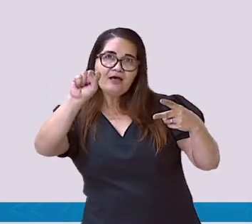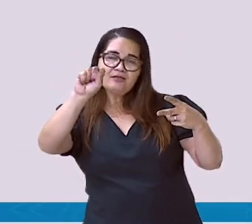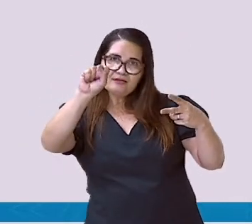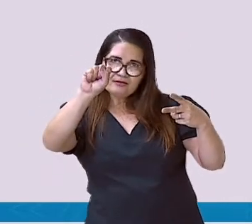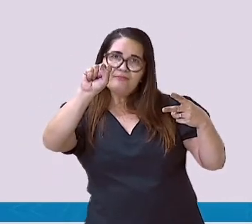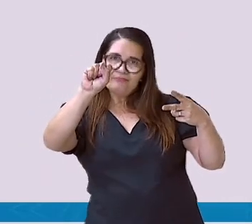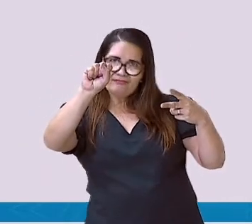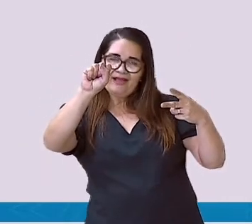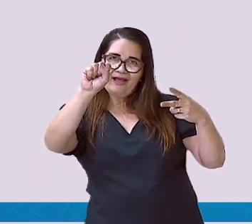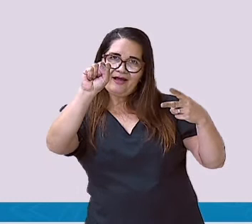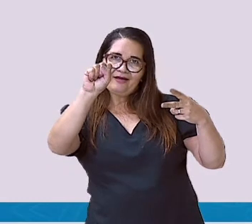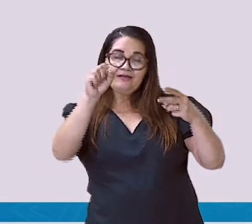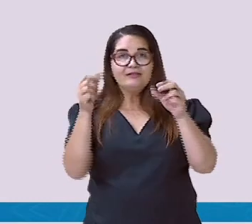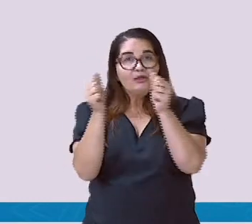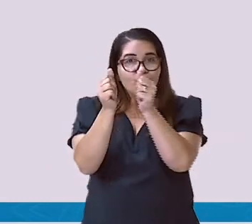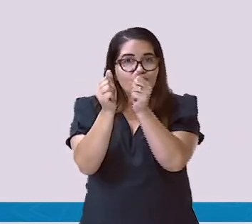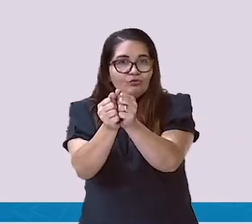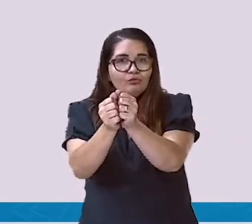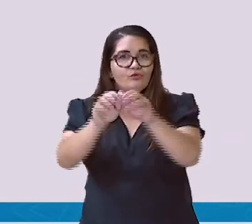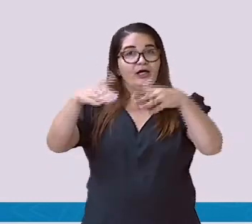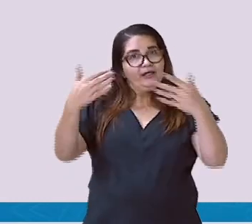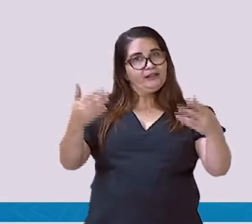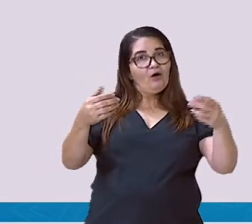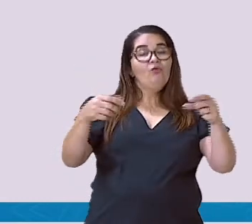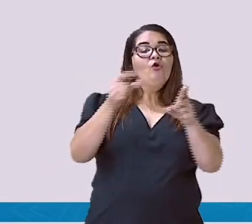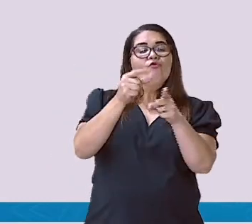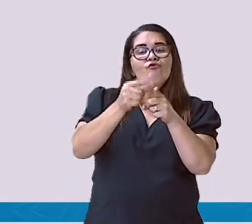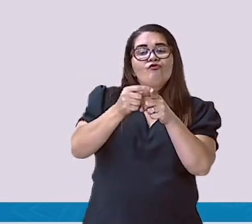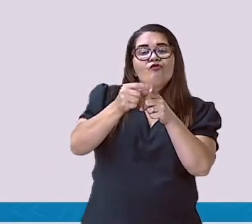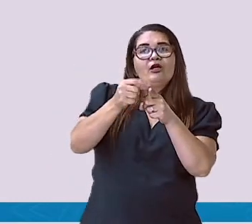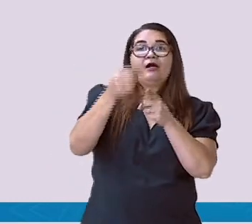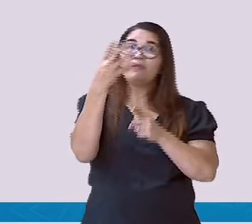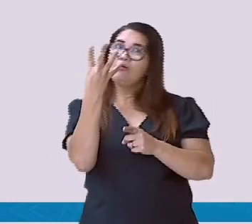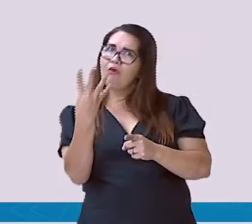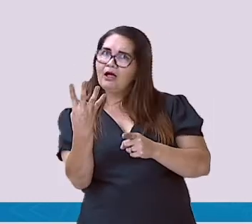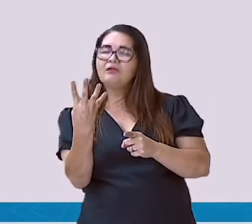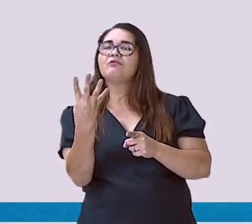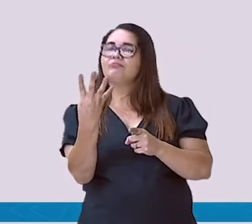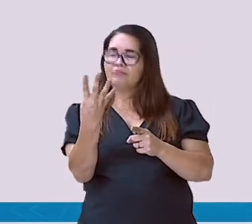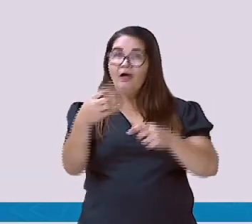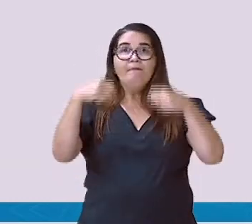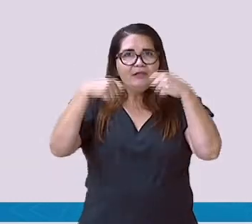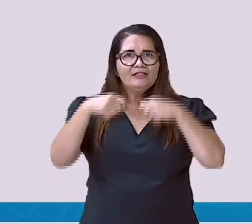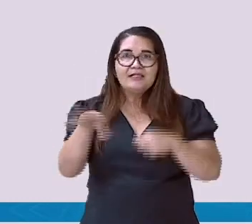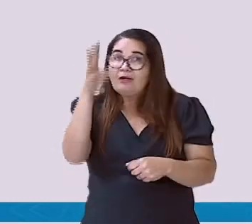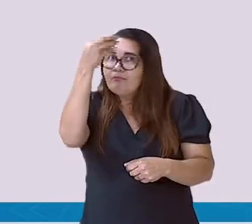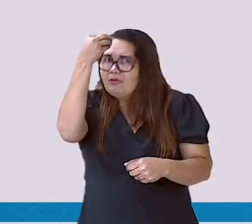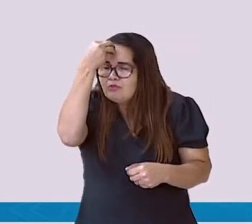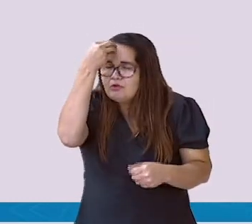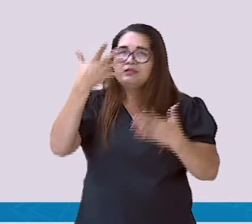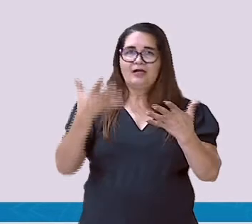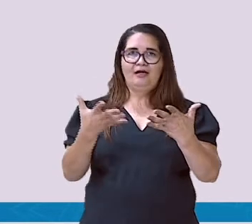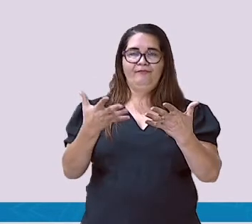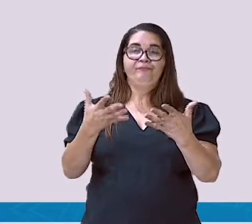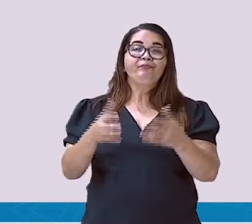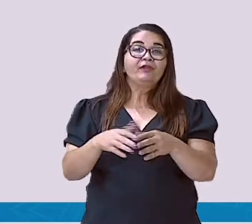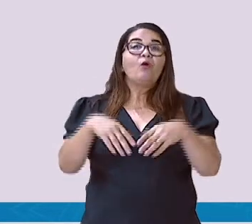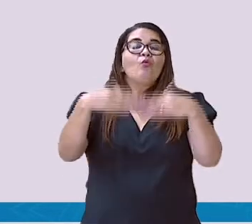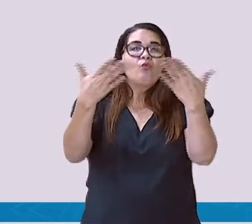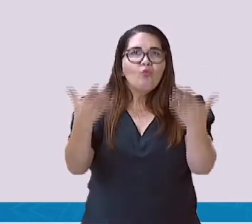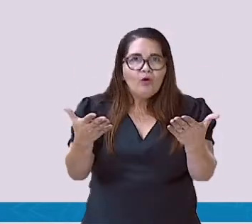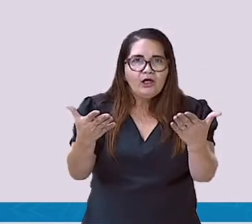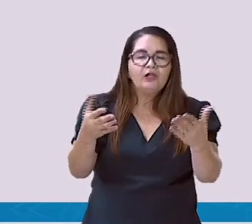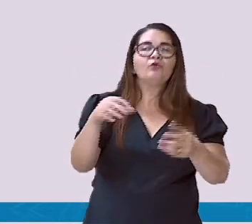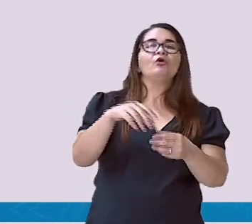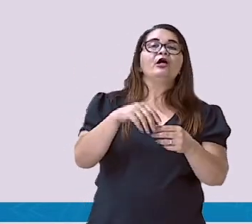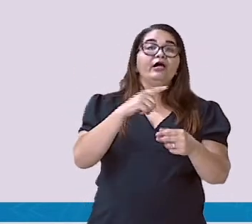está junto. Então, toda vez, memorizem, toda vez que eu tiver essas letrinhas